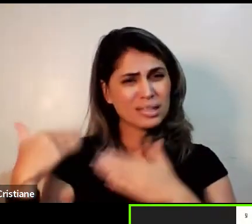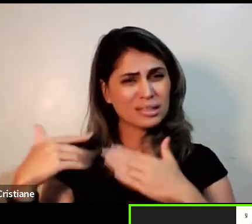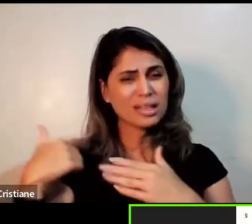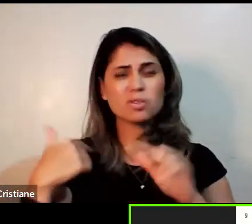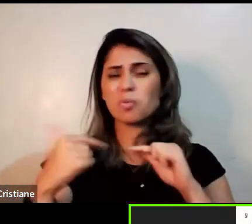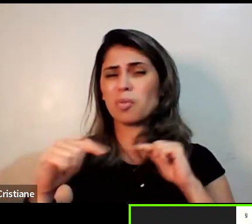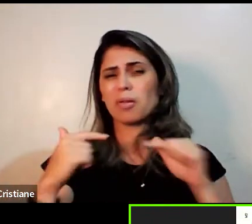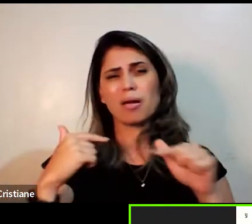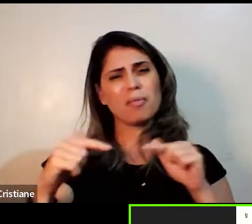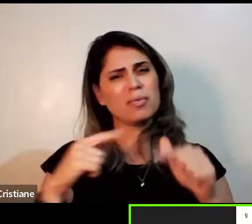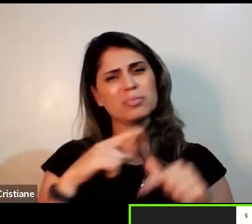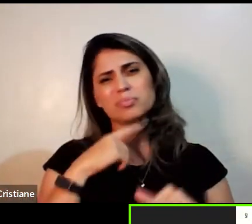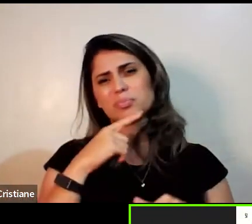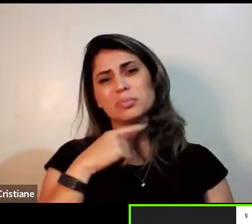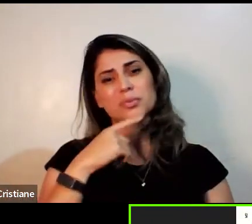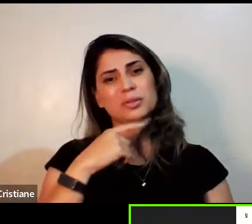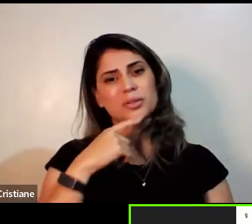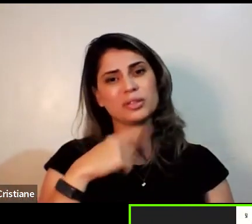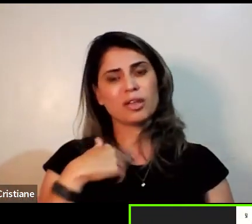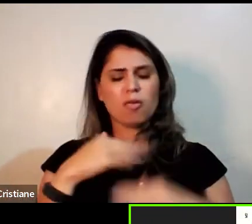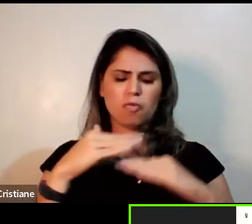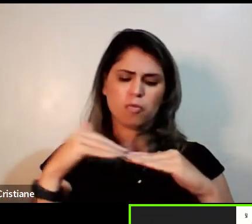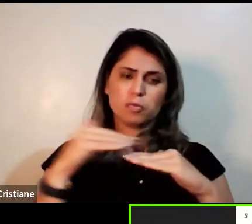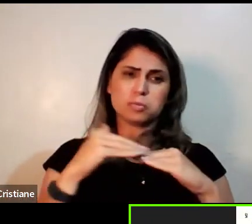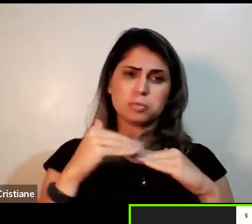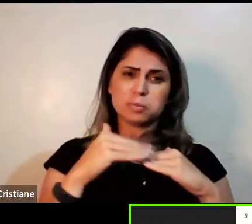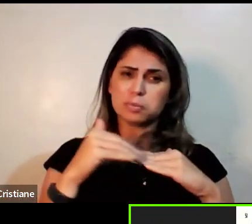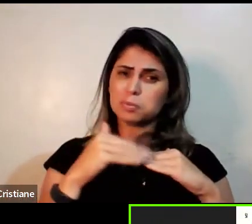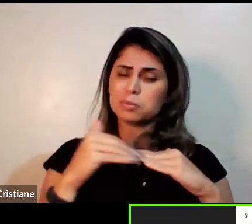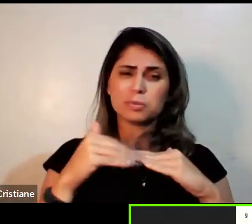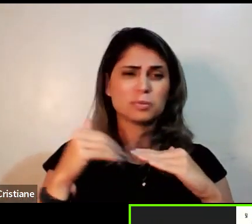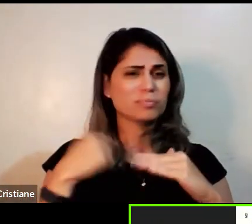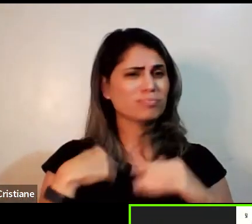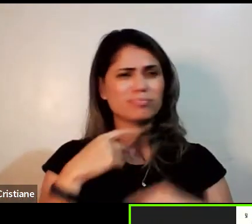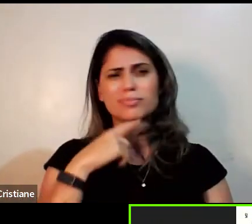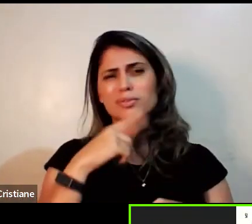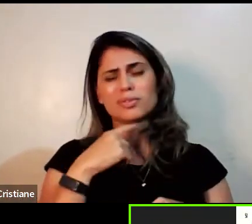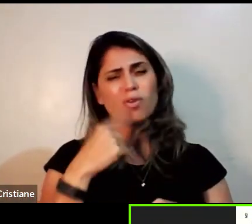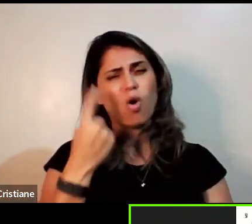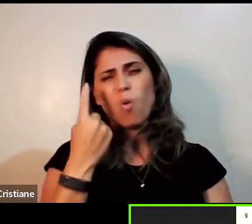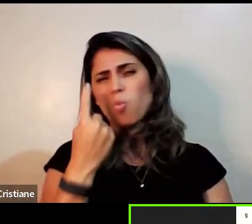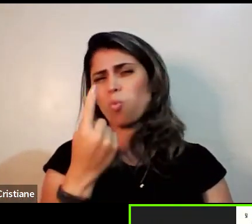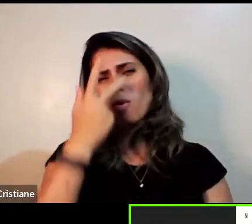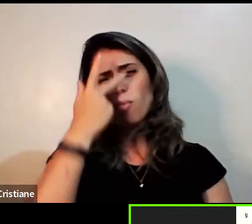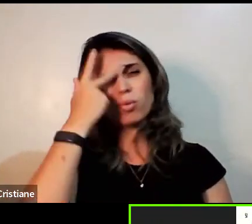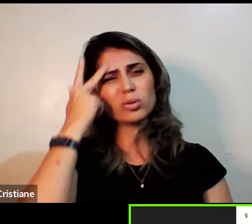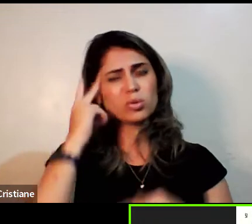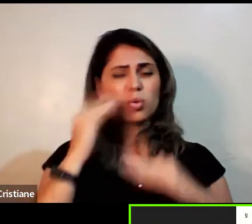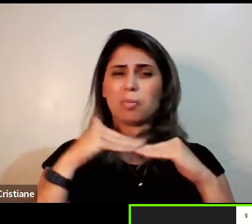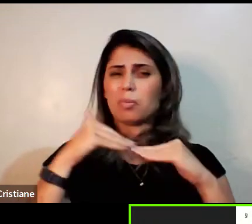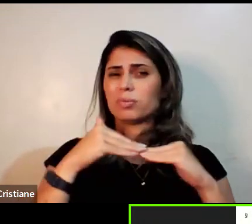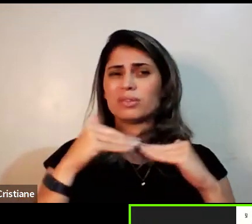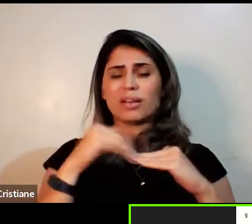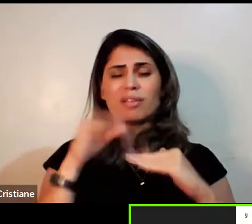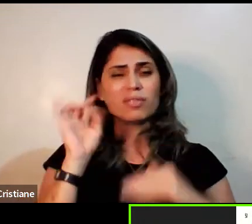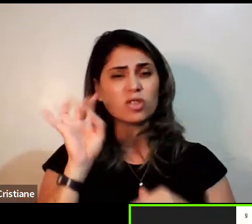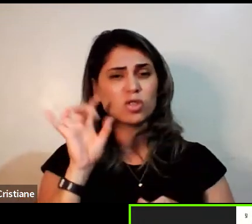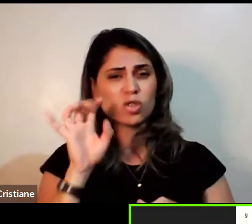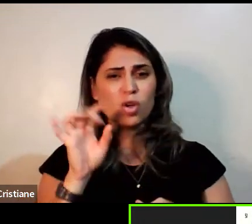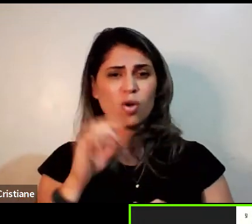trabalhava era uma cliente por dia, e era assim, terminava difícil,